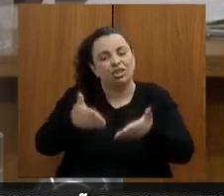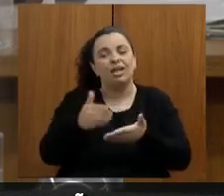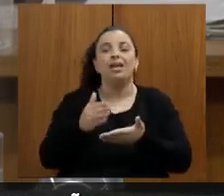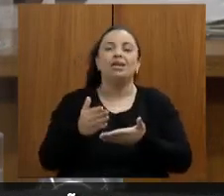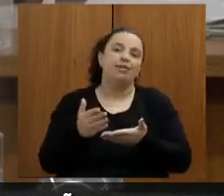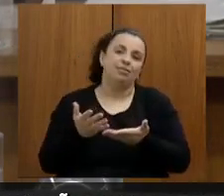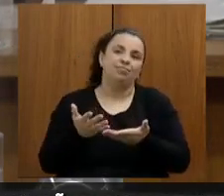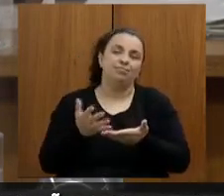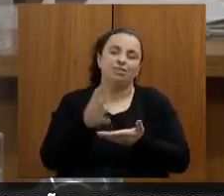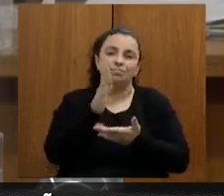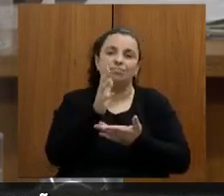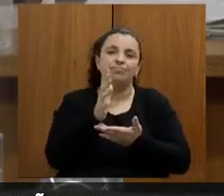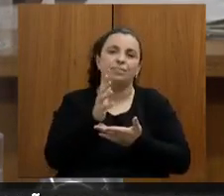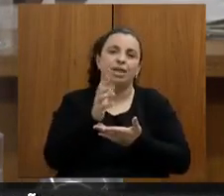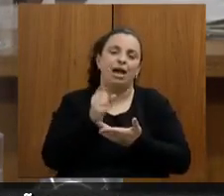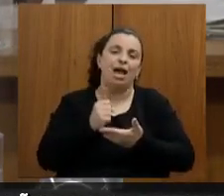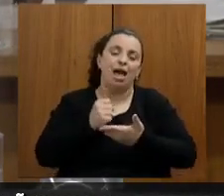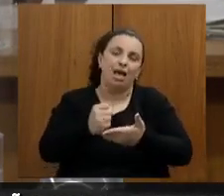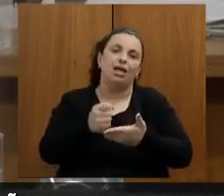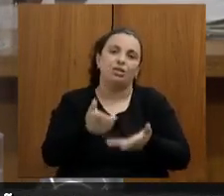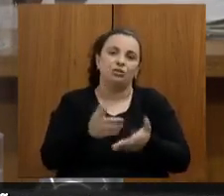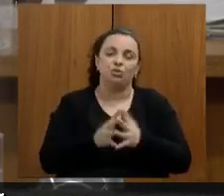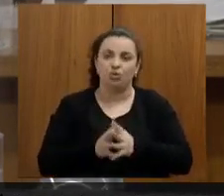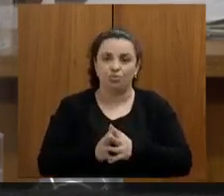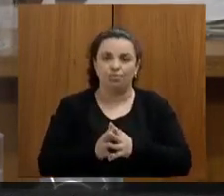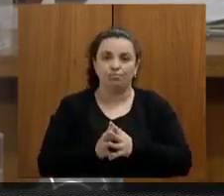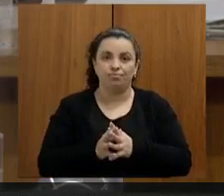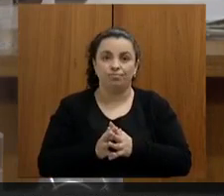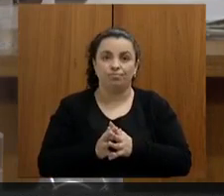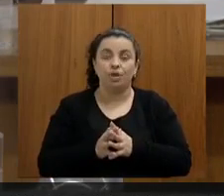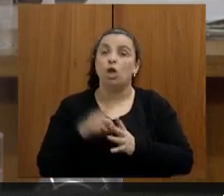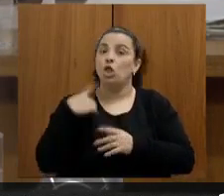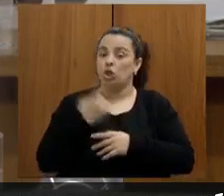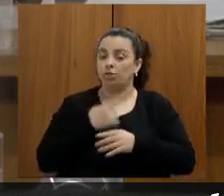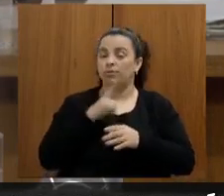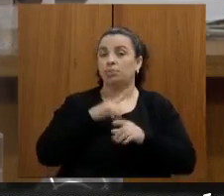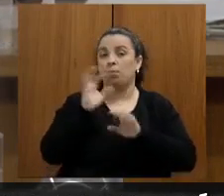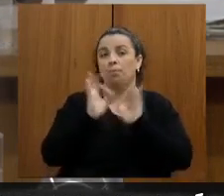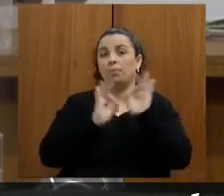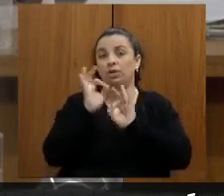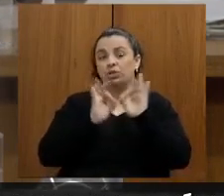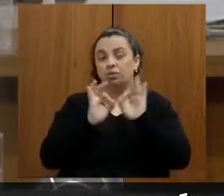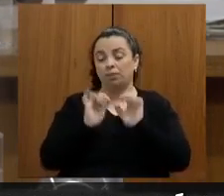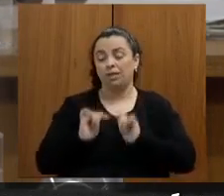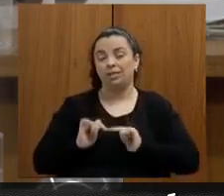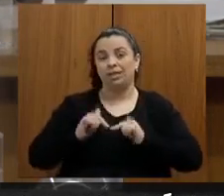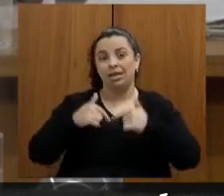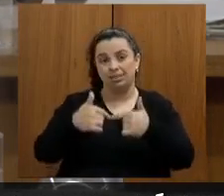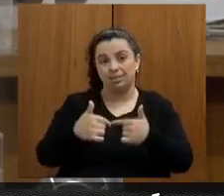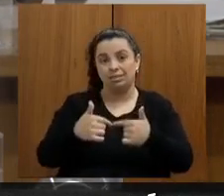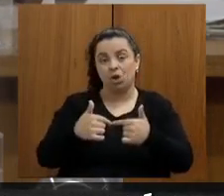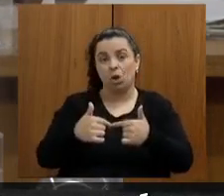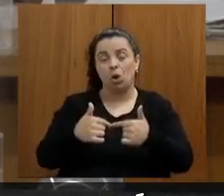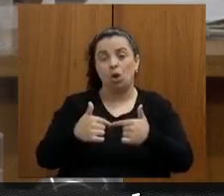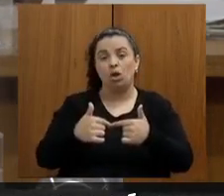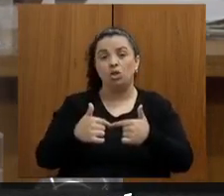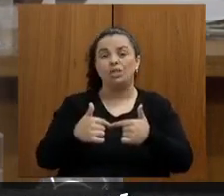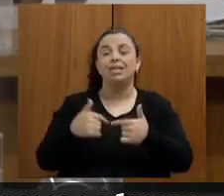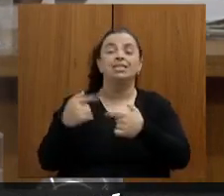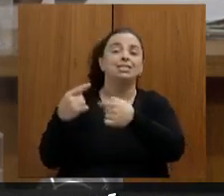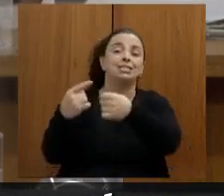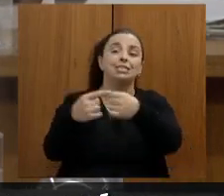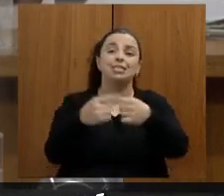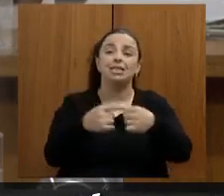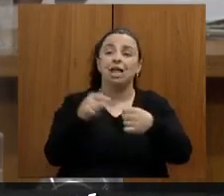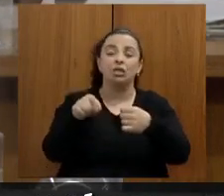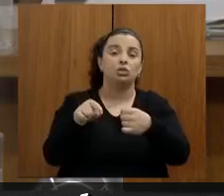mais do que isso nós estamos com planejamento e execução das cidades que não tem